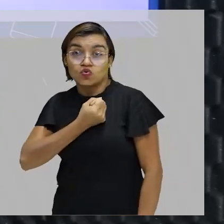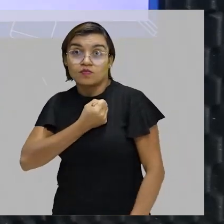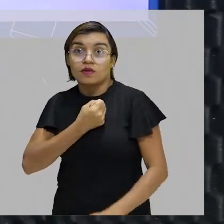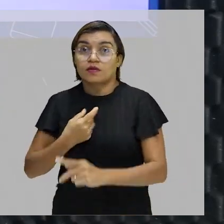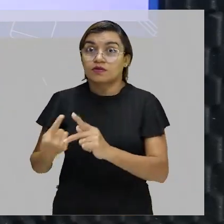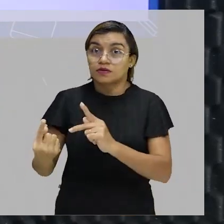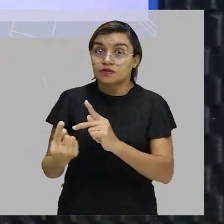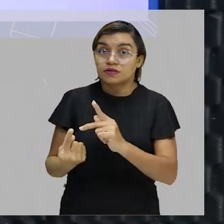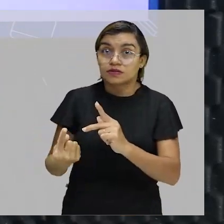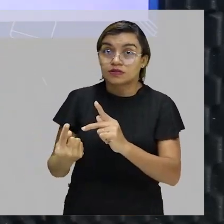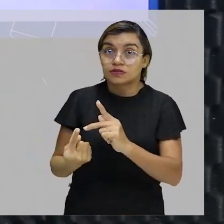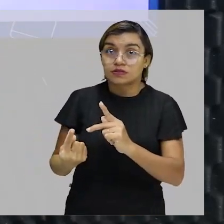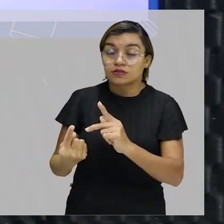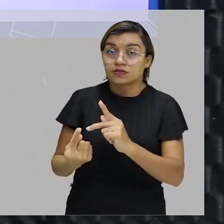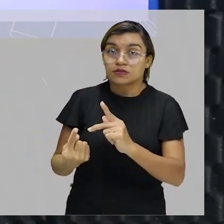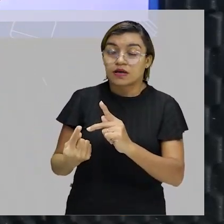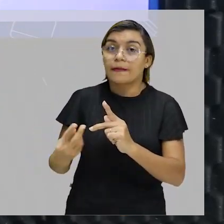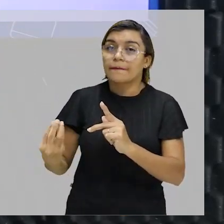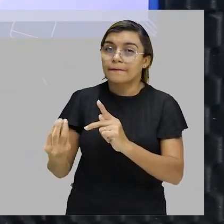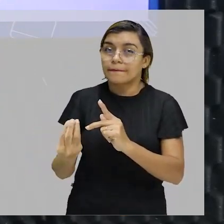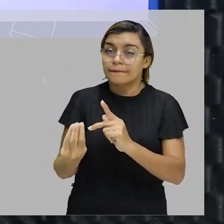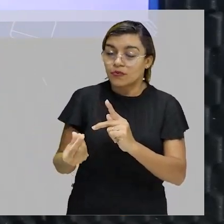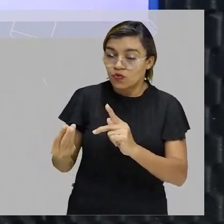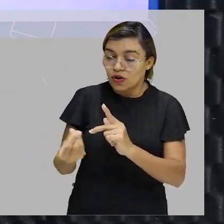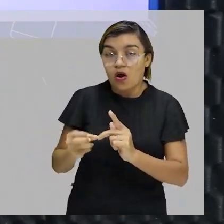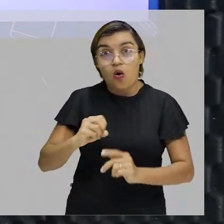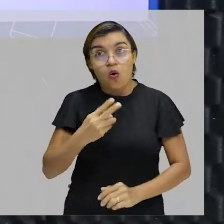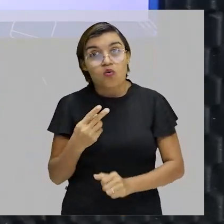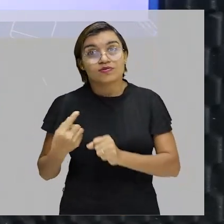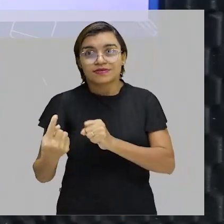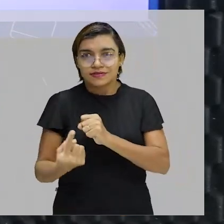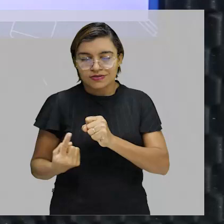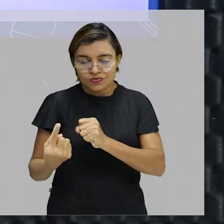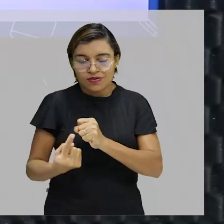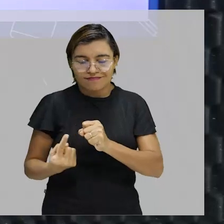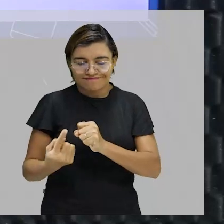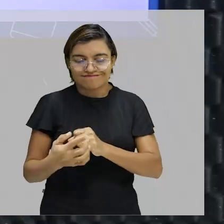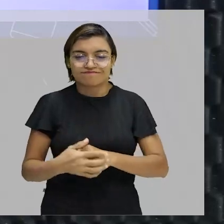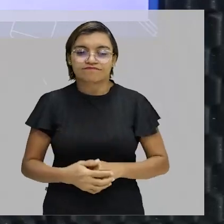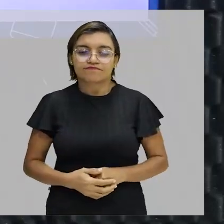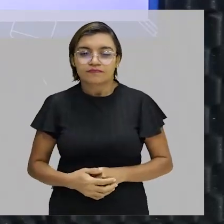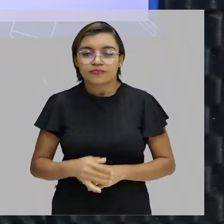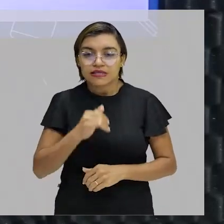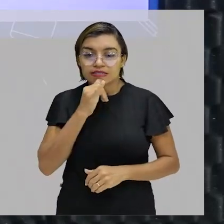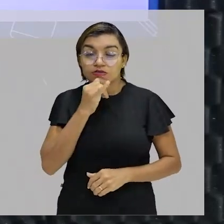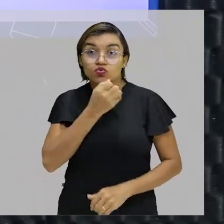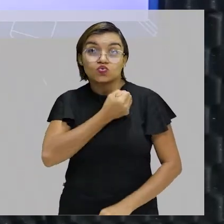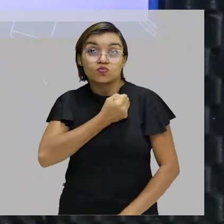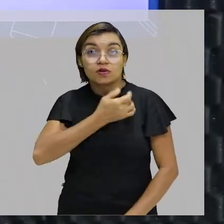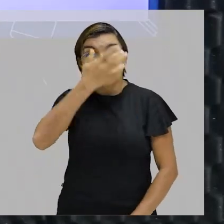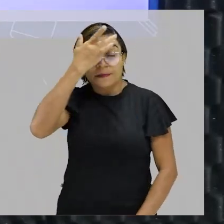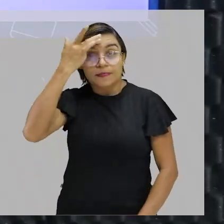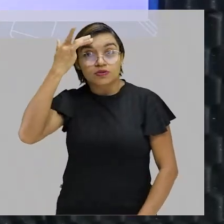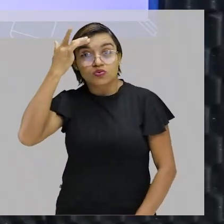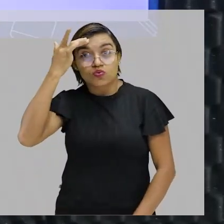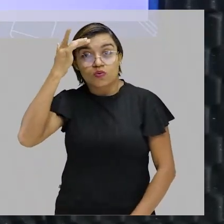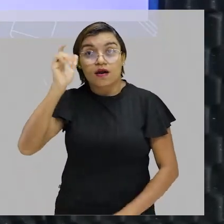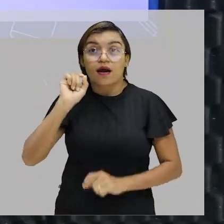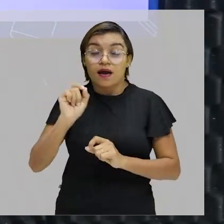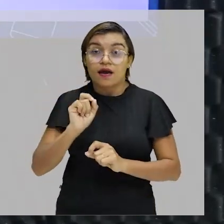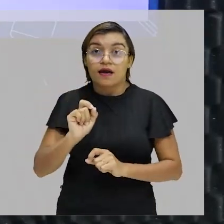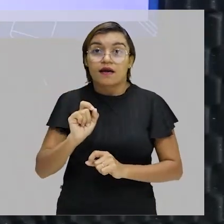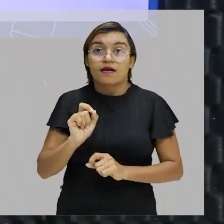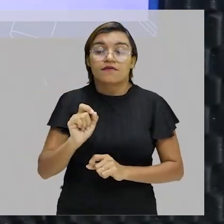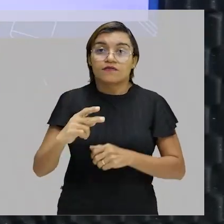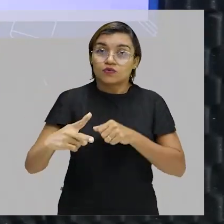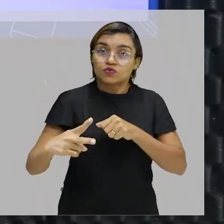e plural. Quando eu falo de número e pessoa, aí eu estou falando de sujeito em relação ao verbo ou verbo em relação ao